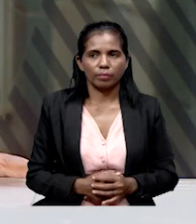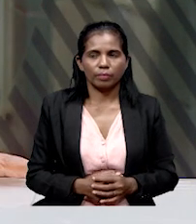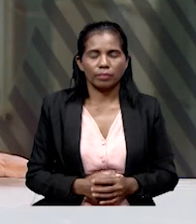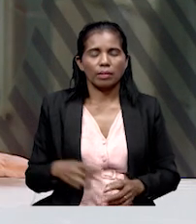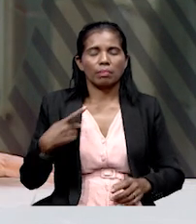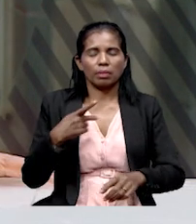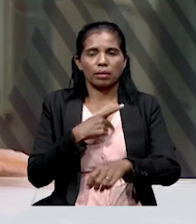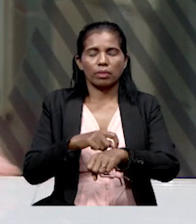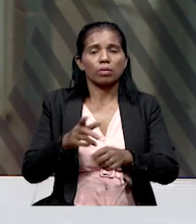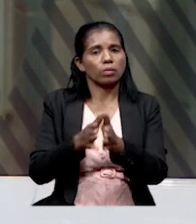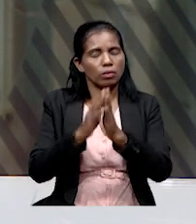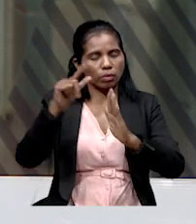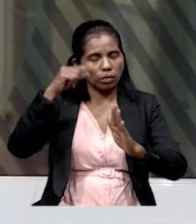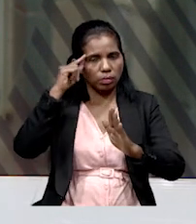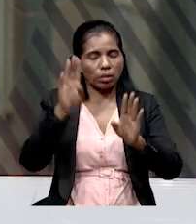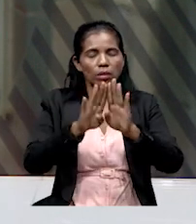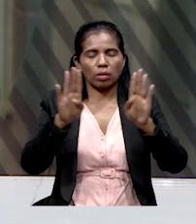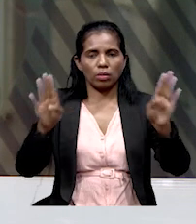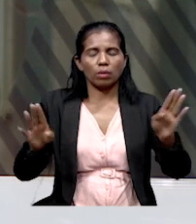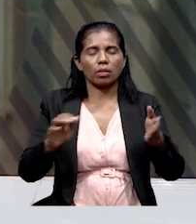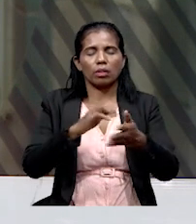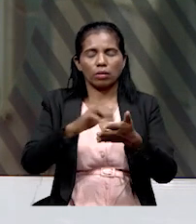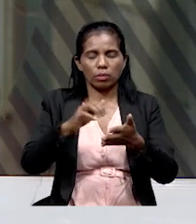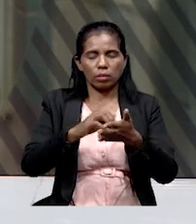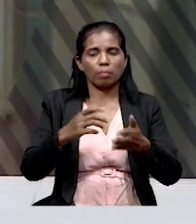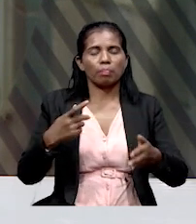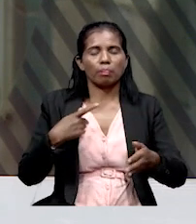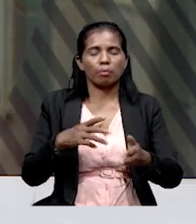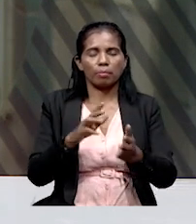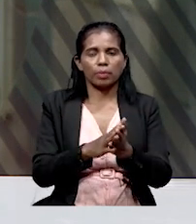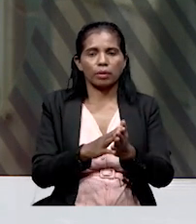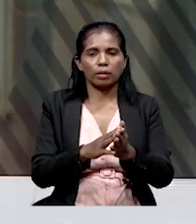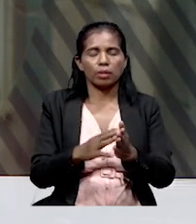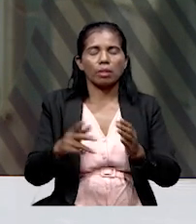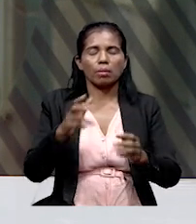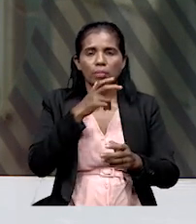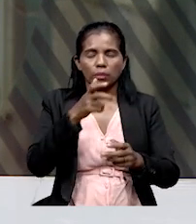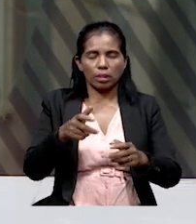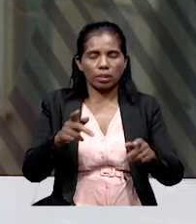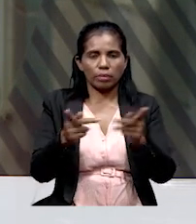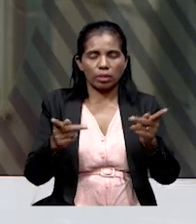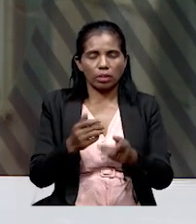Parlamento Nacional, o governo loca curso português e fato em roto, onde facilita a geração fonseira.